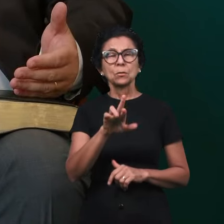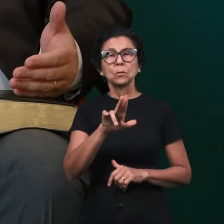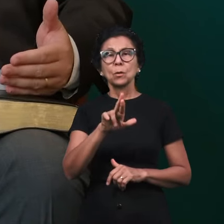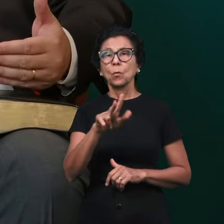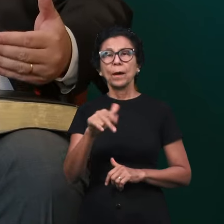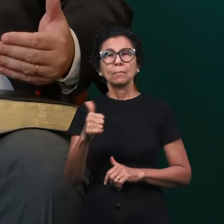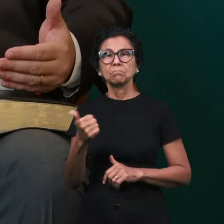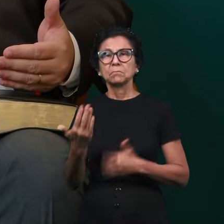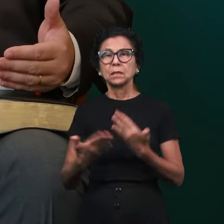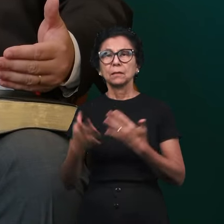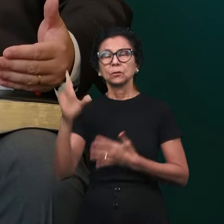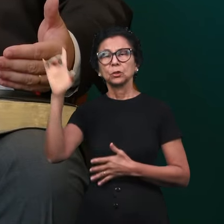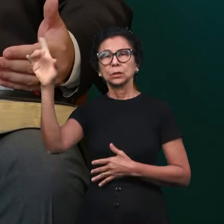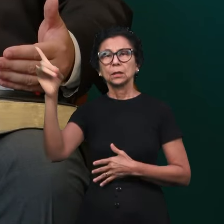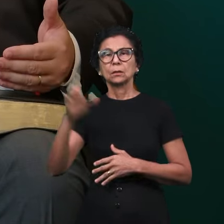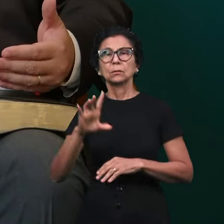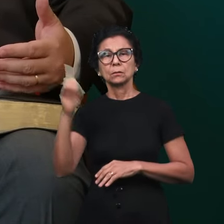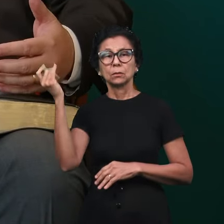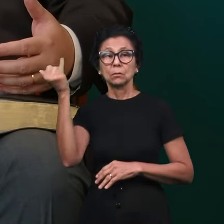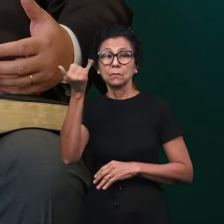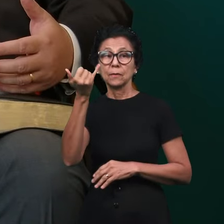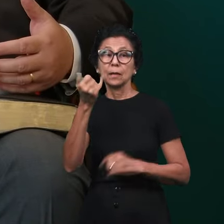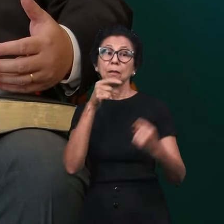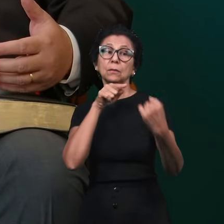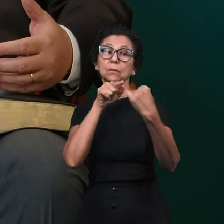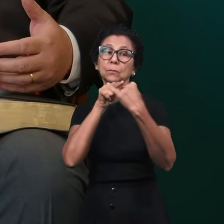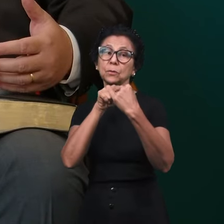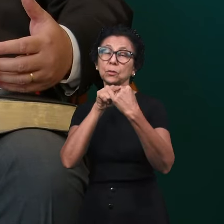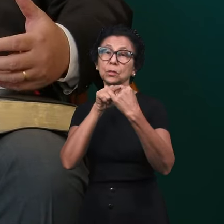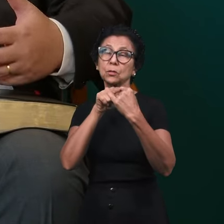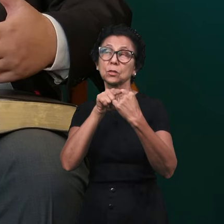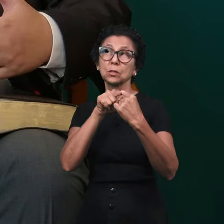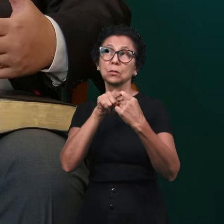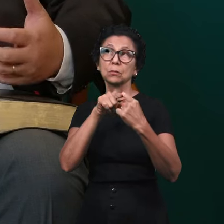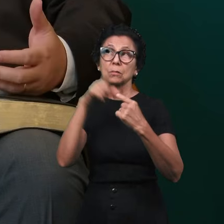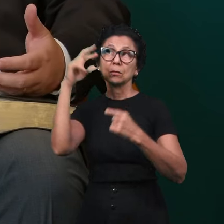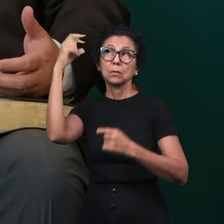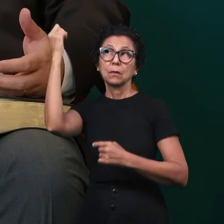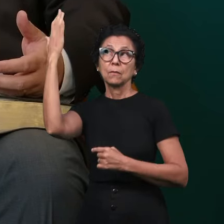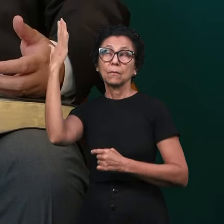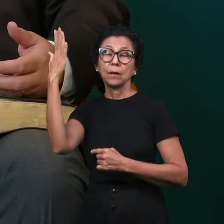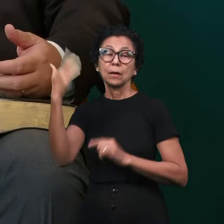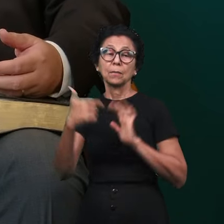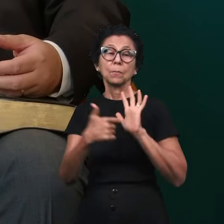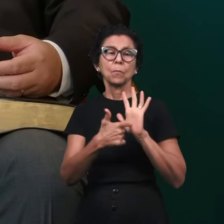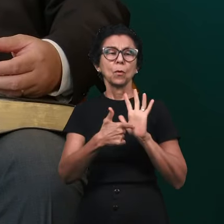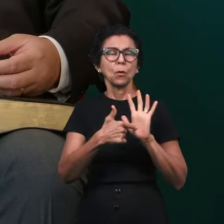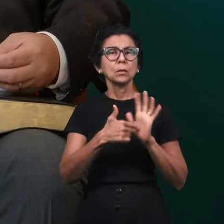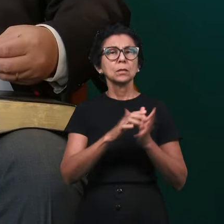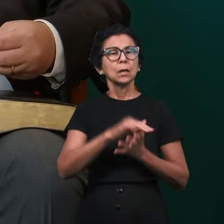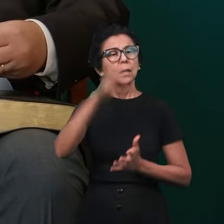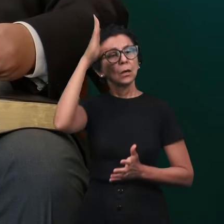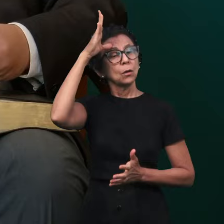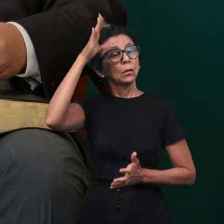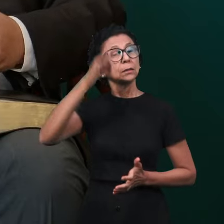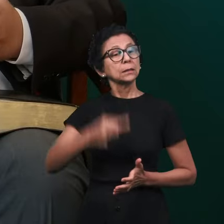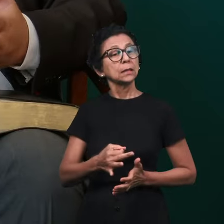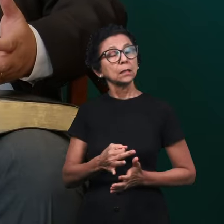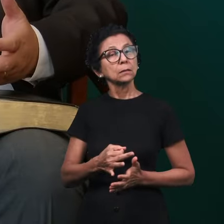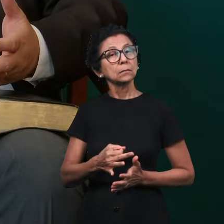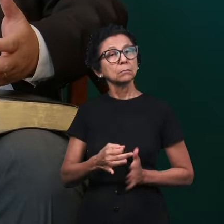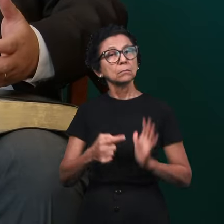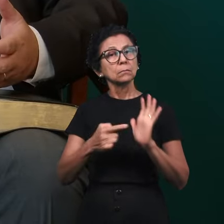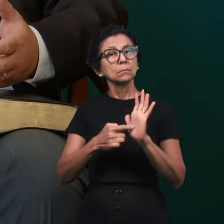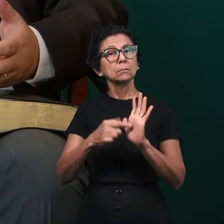objetivo, sempre tem um objetivo. Ali Deus ele revela a sua onisciência, ele muitas vezes mostra